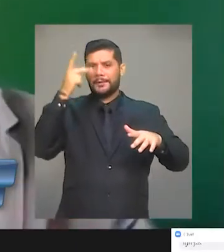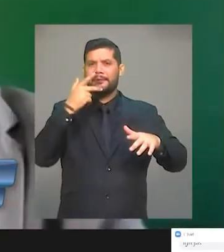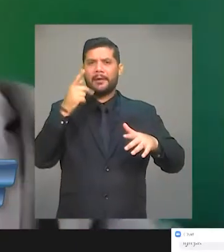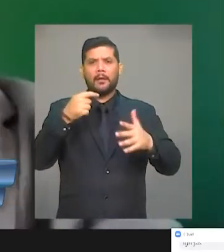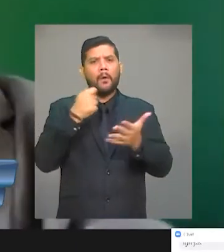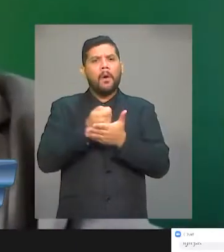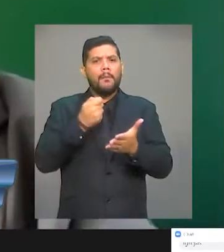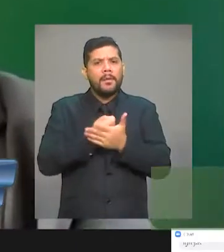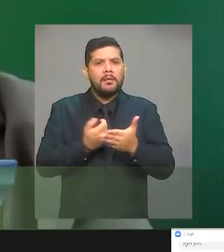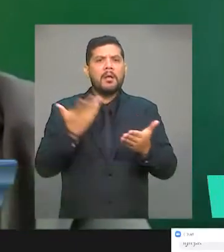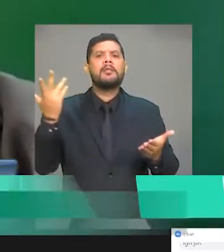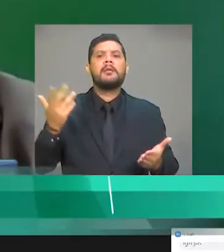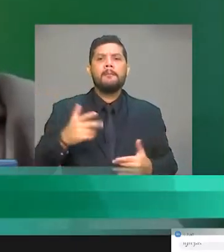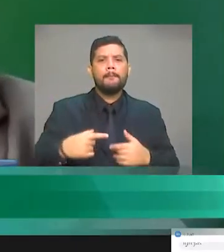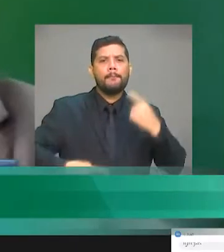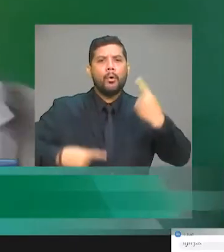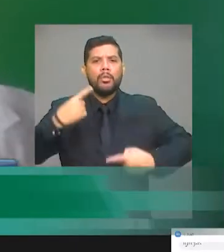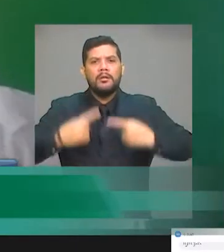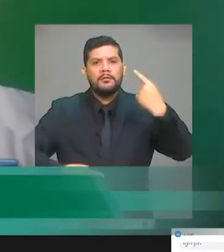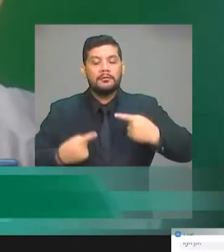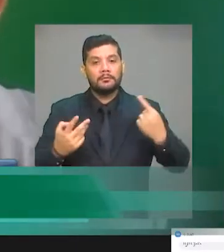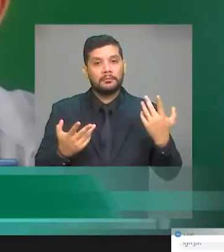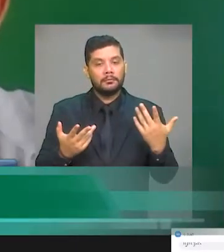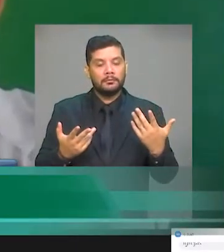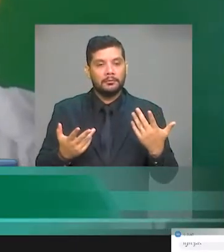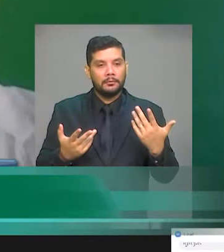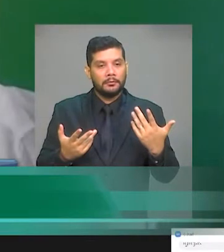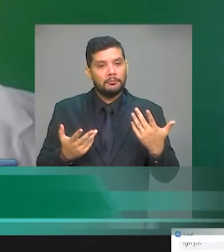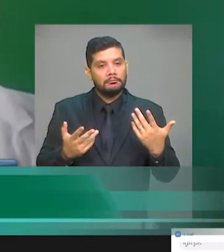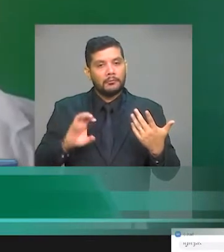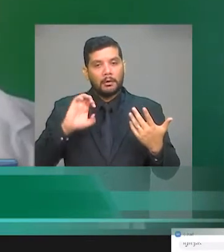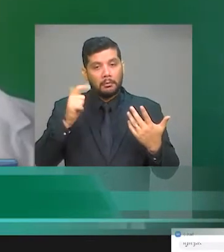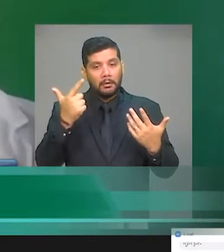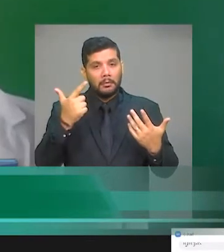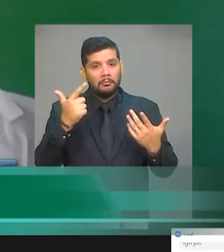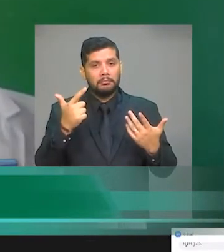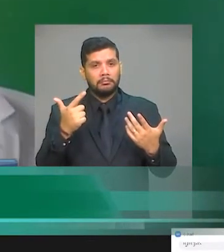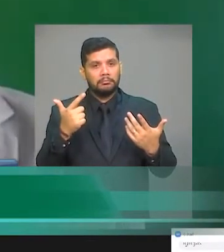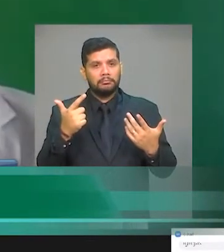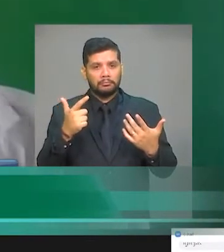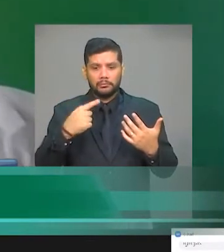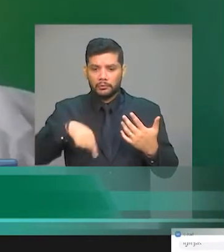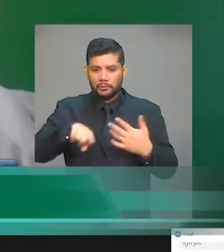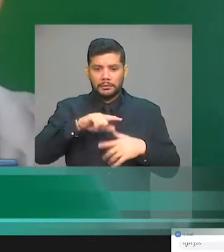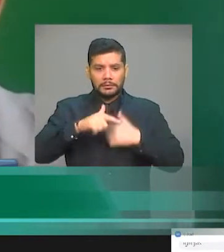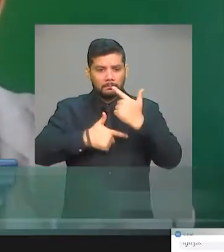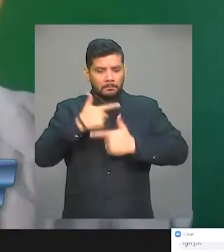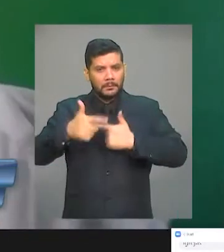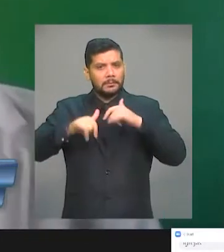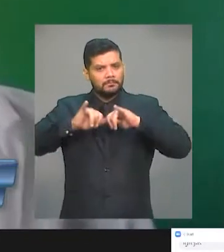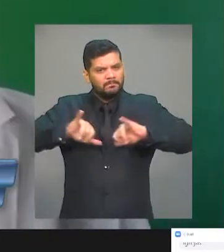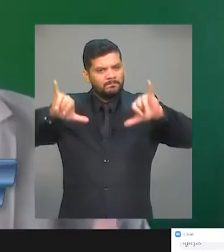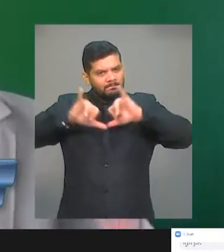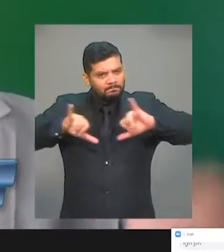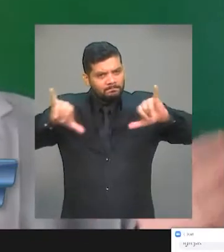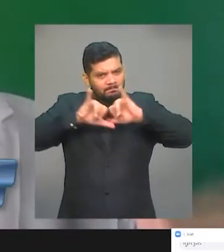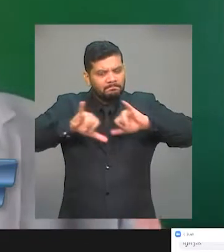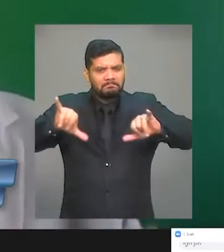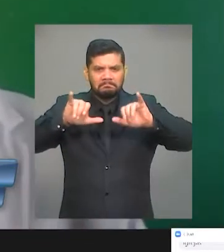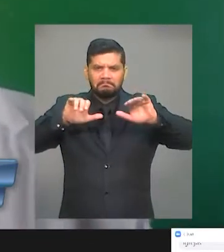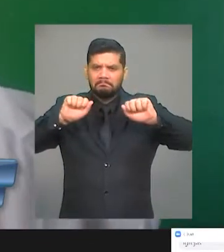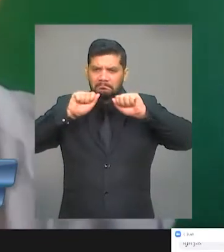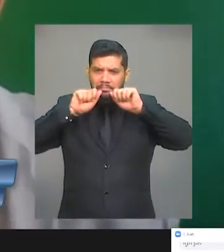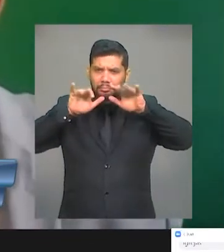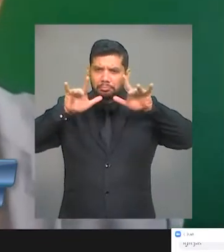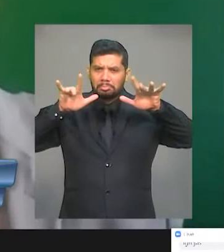ações a gente tem que externar, a gente tem que divulgar, presidente. Isso aqui que é muito importante, o trabalho que o senhor vem fazendo à frente dessa casa, o que